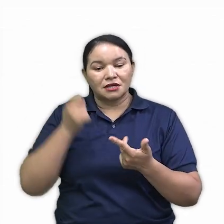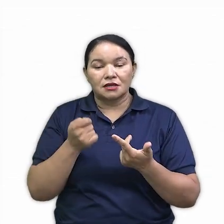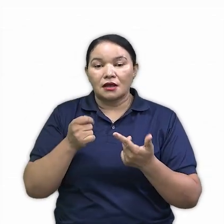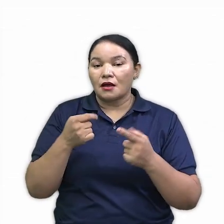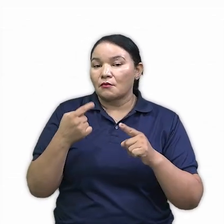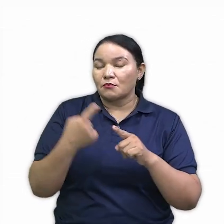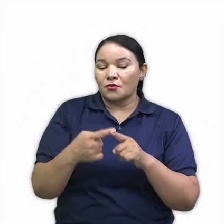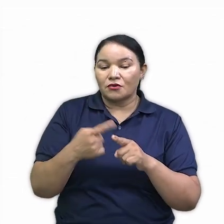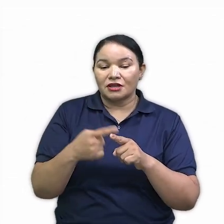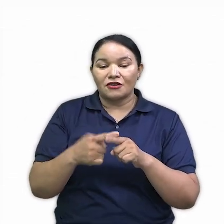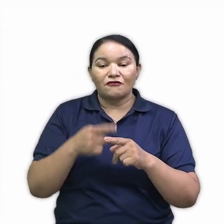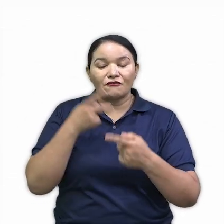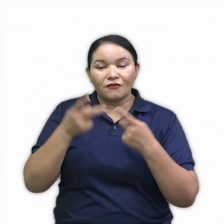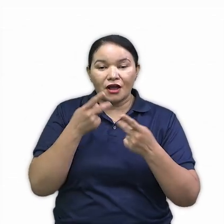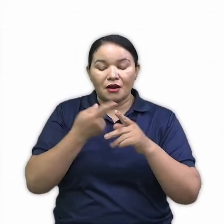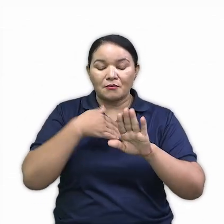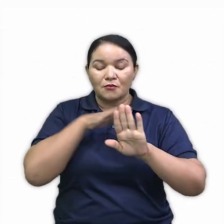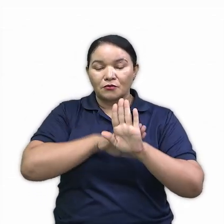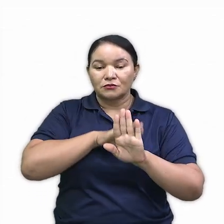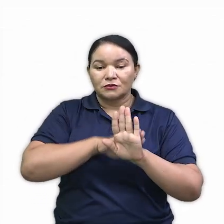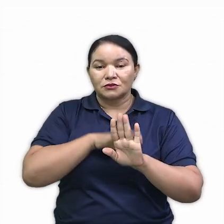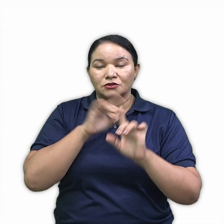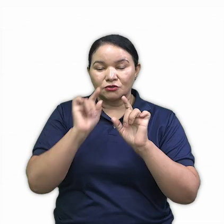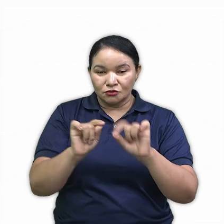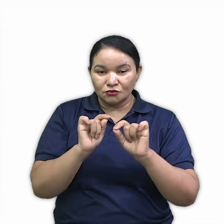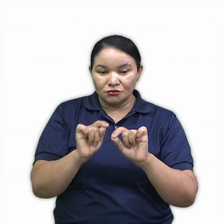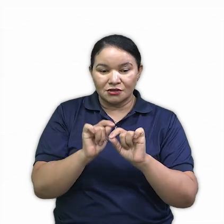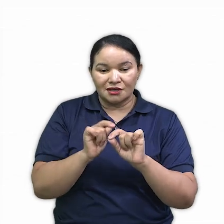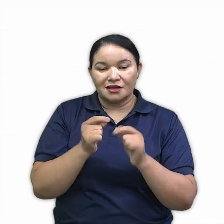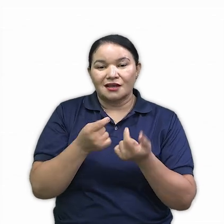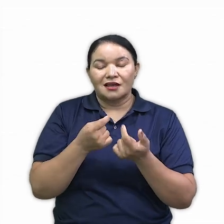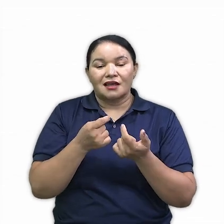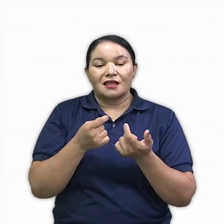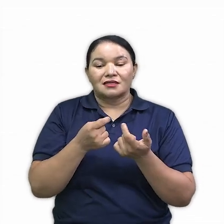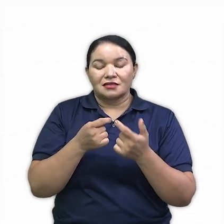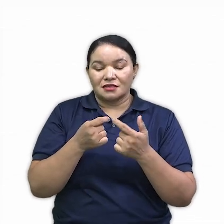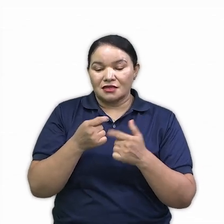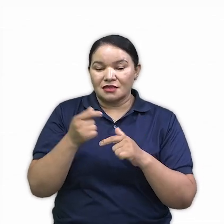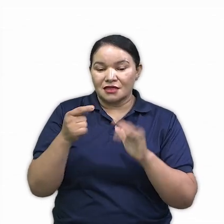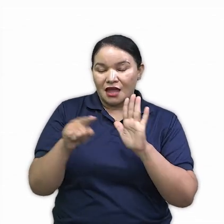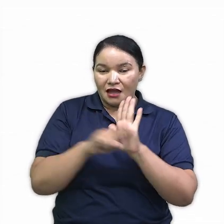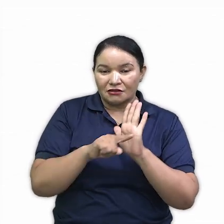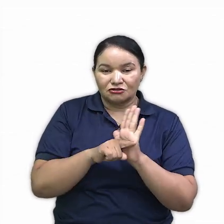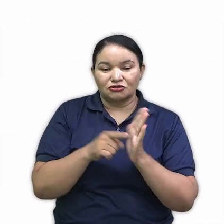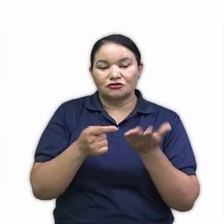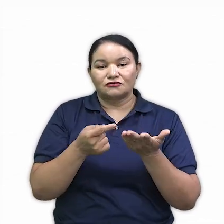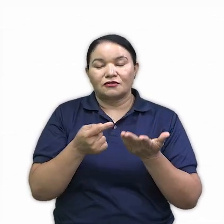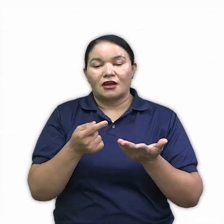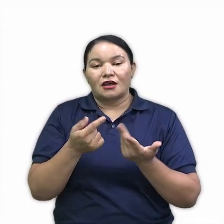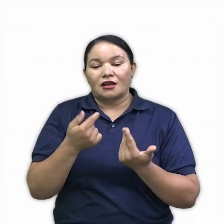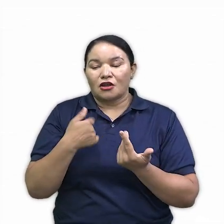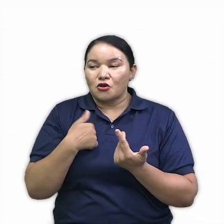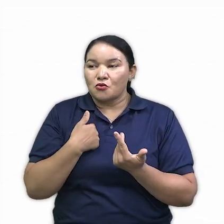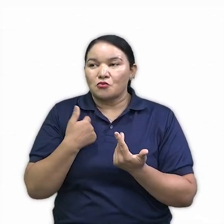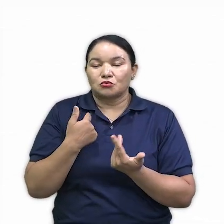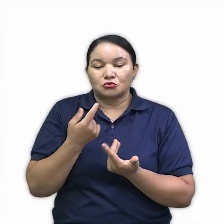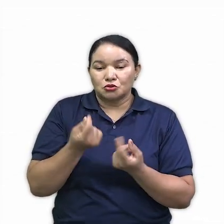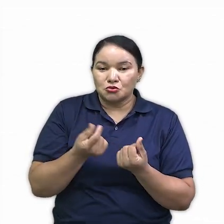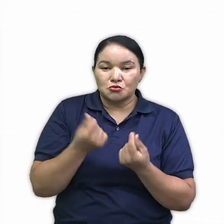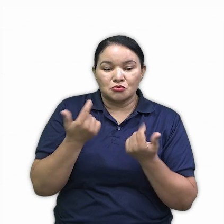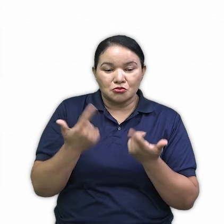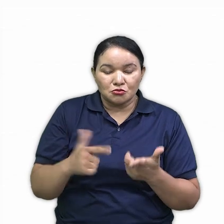de quê? De coisas negativas. Estou sem dinheiro, estou mal,